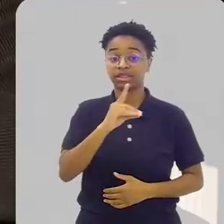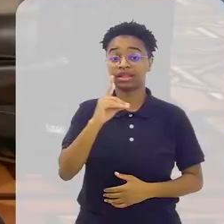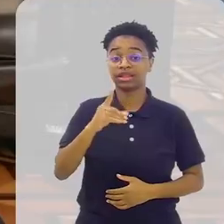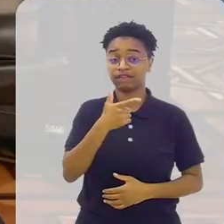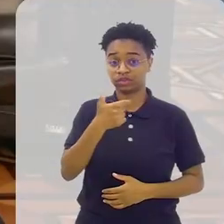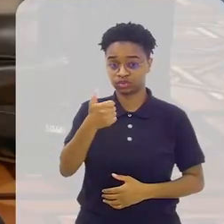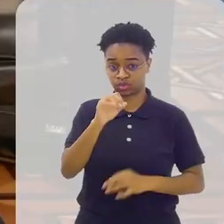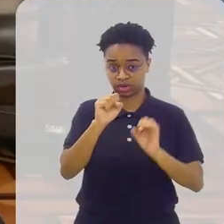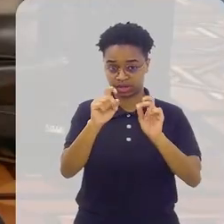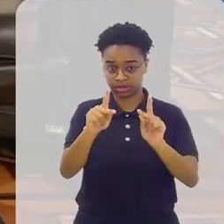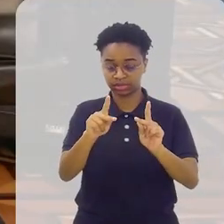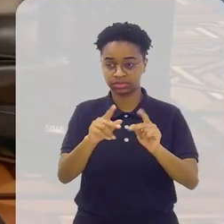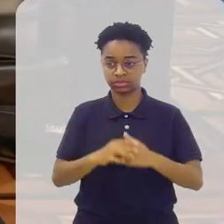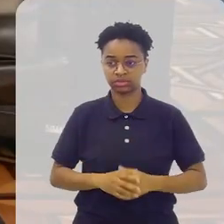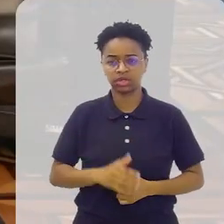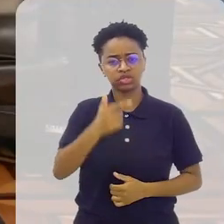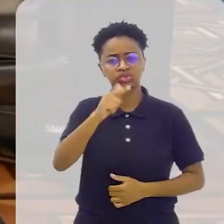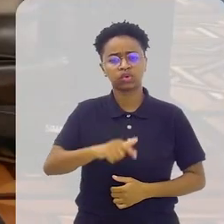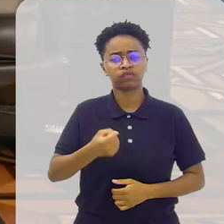cantar